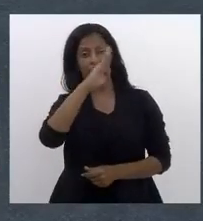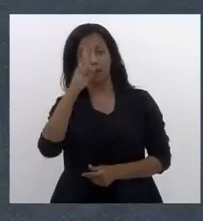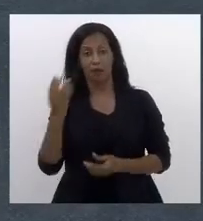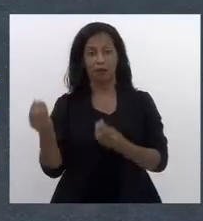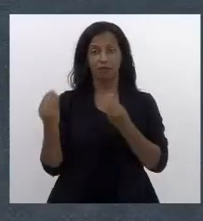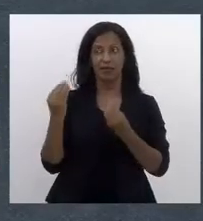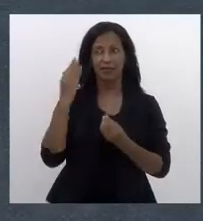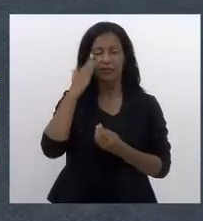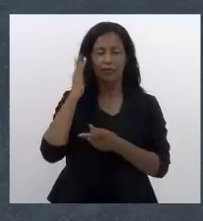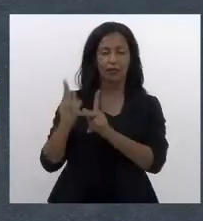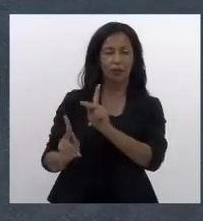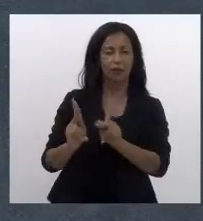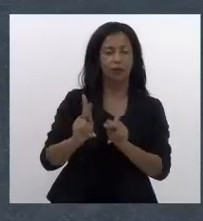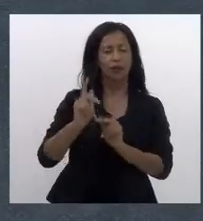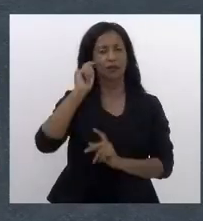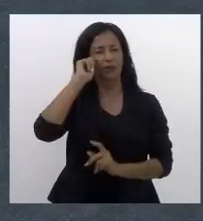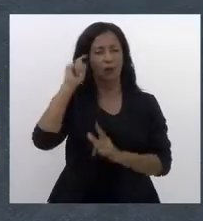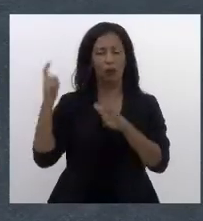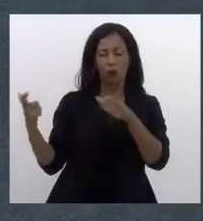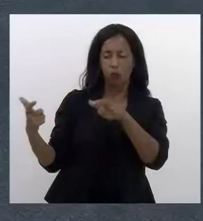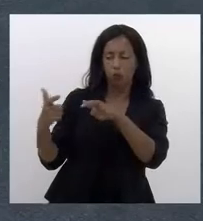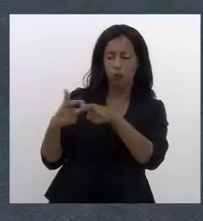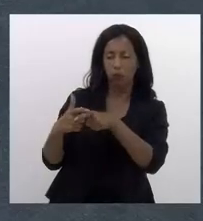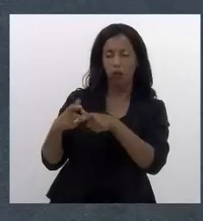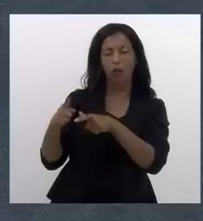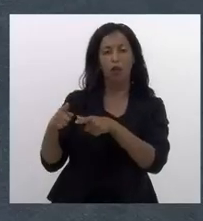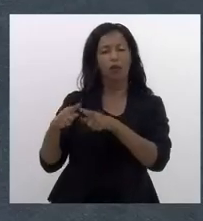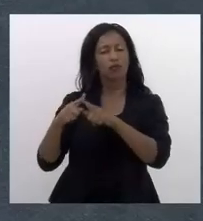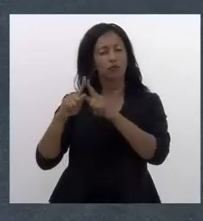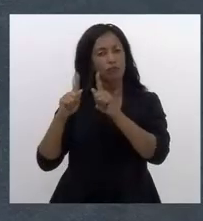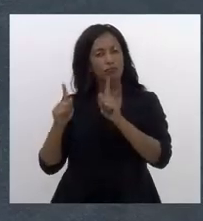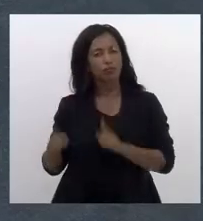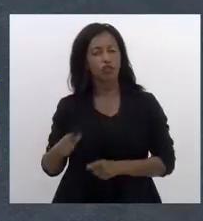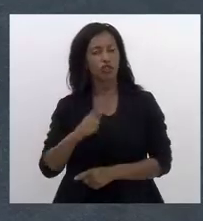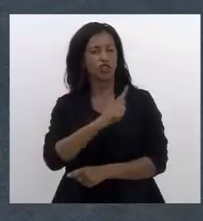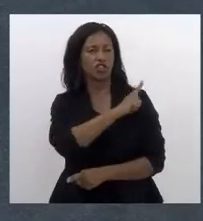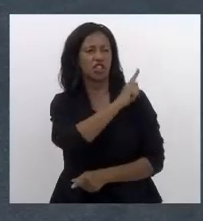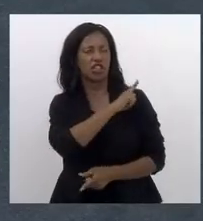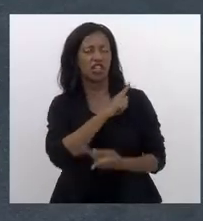entendendo a população negra como minoria nos cargos, por exemplo, de